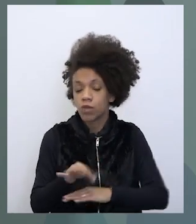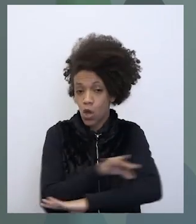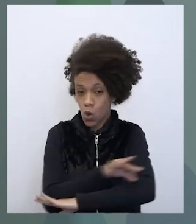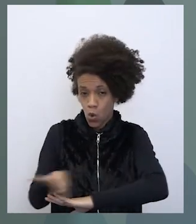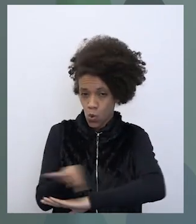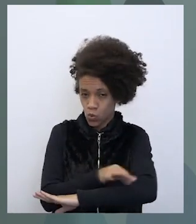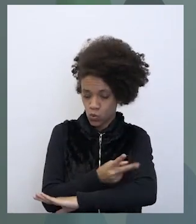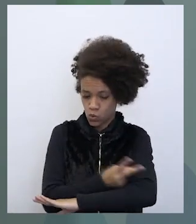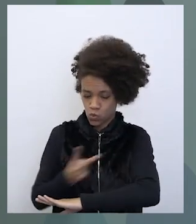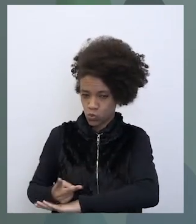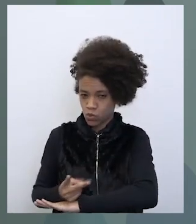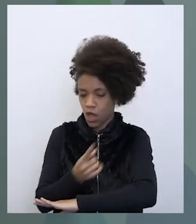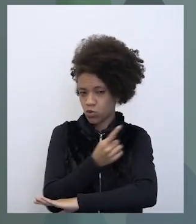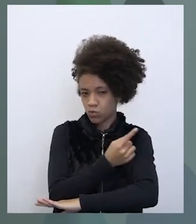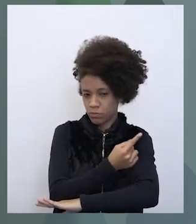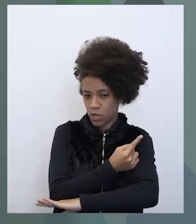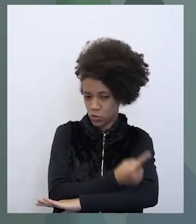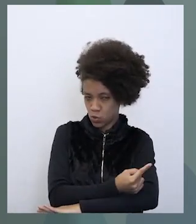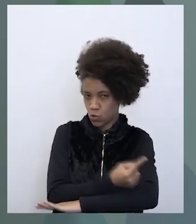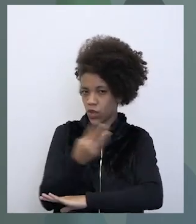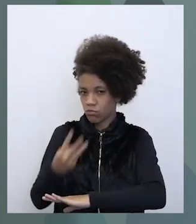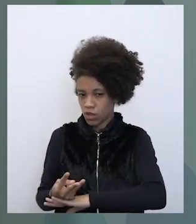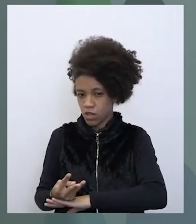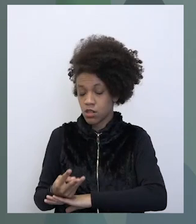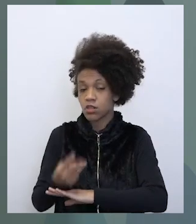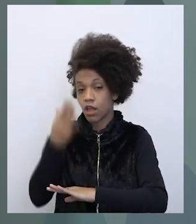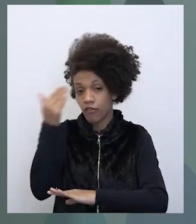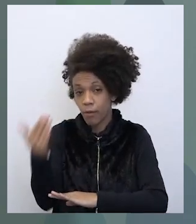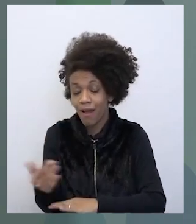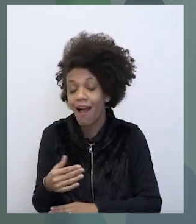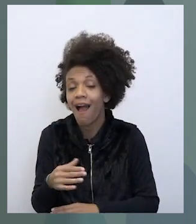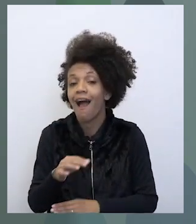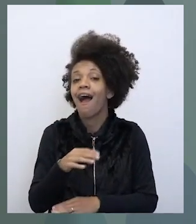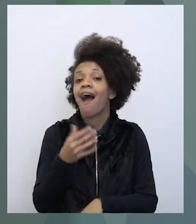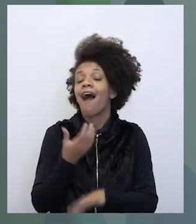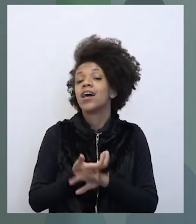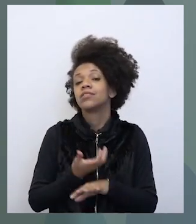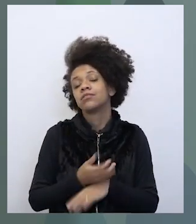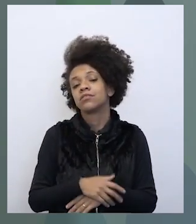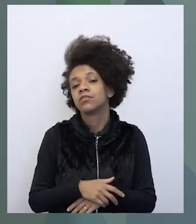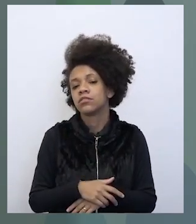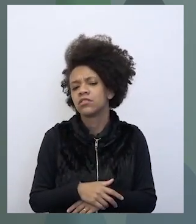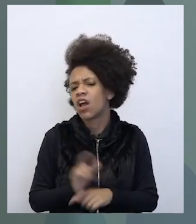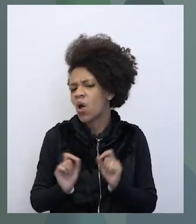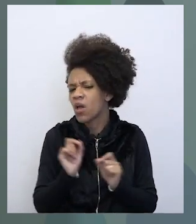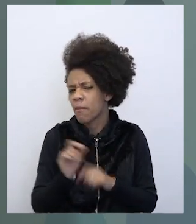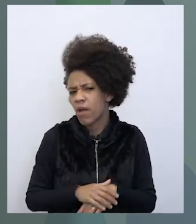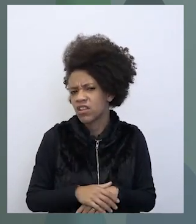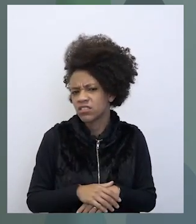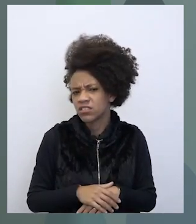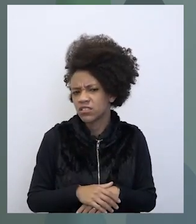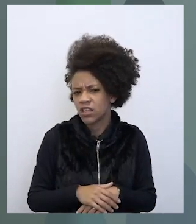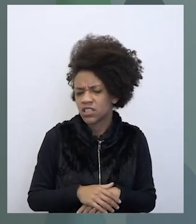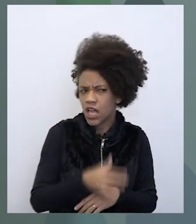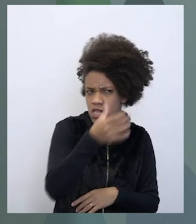nesses dois valores, no menos 1 e o 3? Isso são as famosas raízes. Ah, e o que mais, professora? Tá vendo onde tá cruzando o Y,